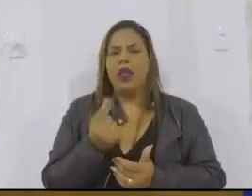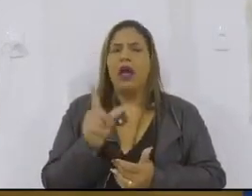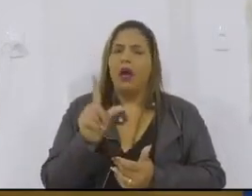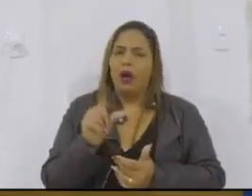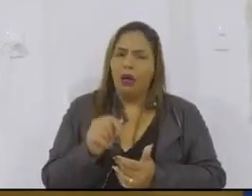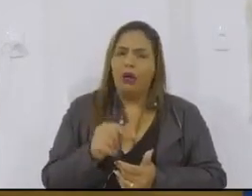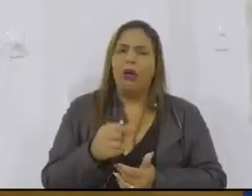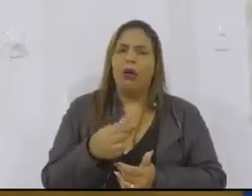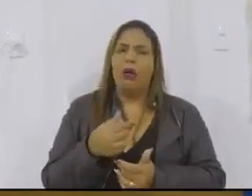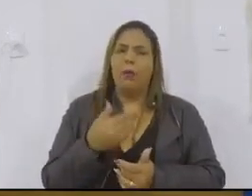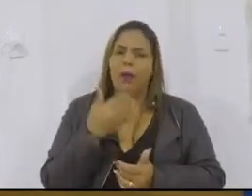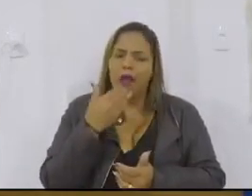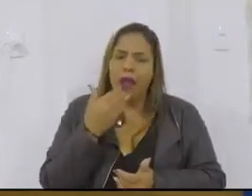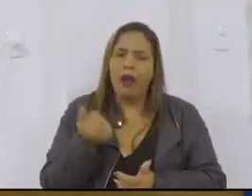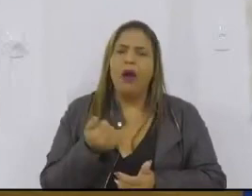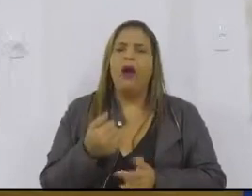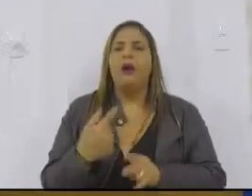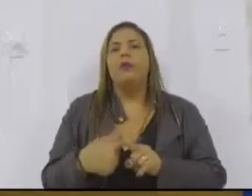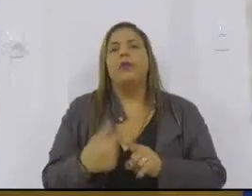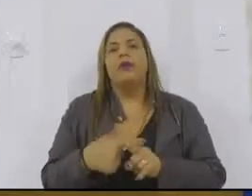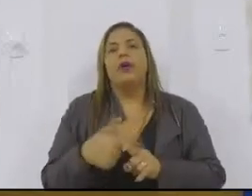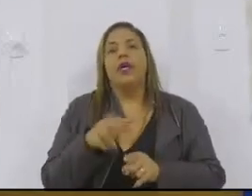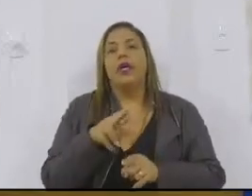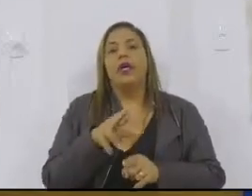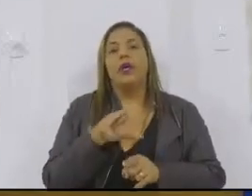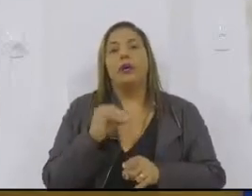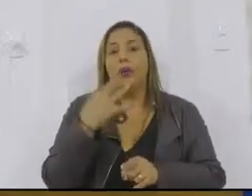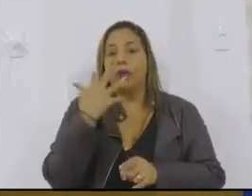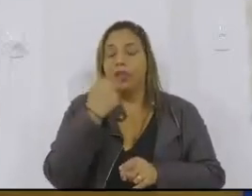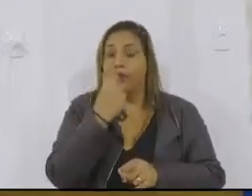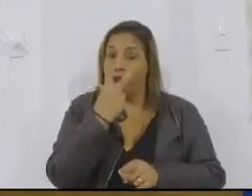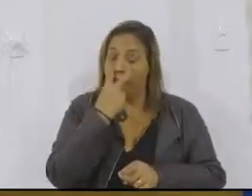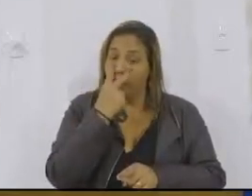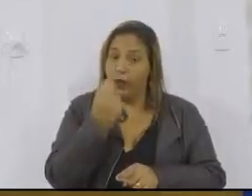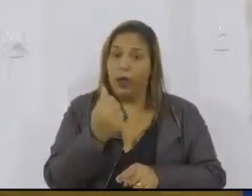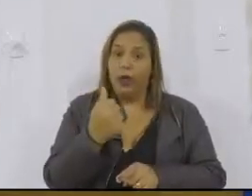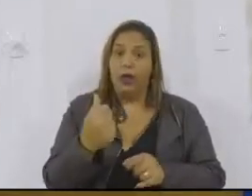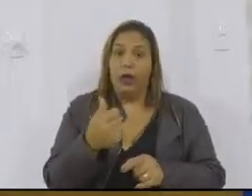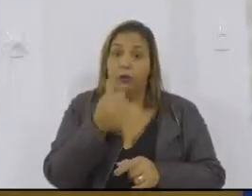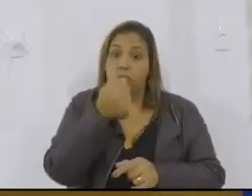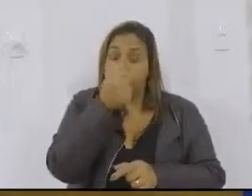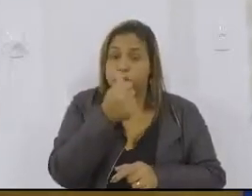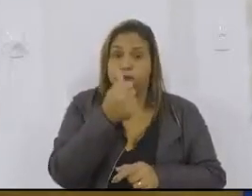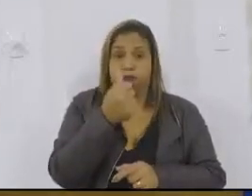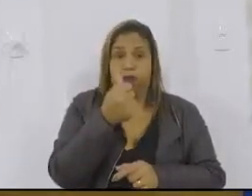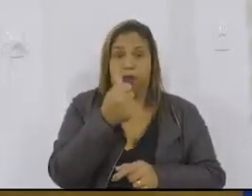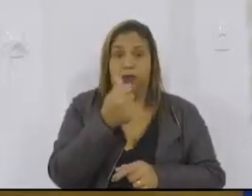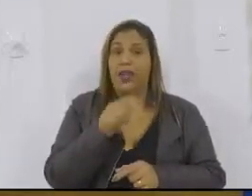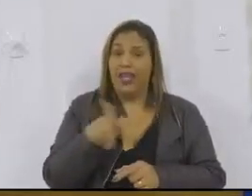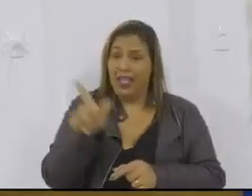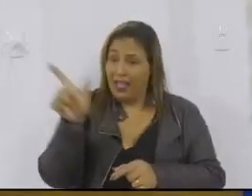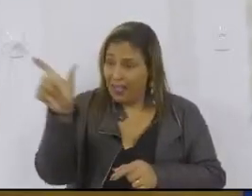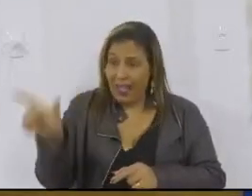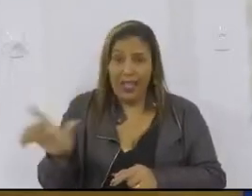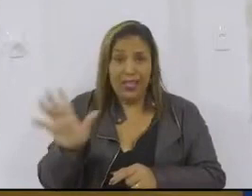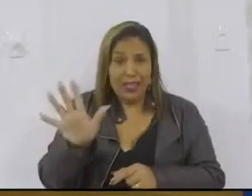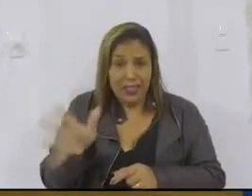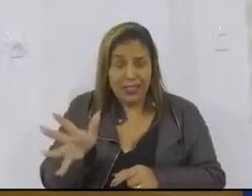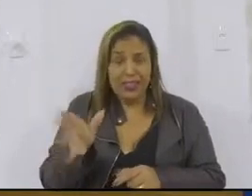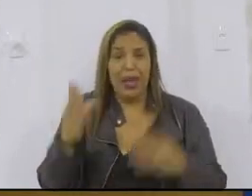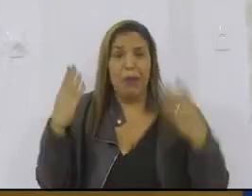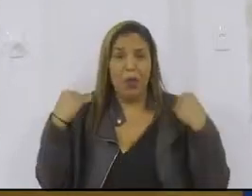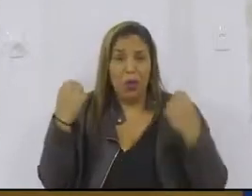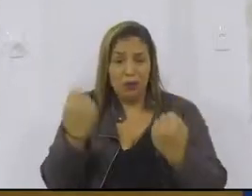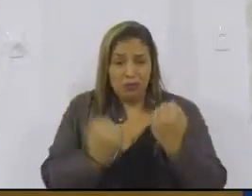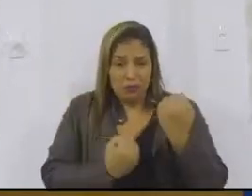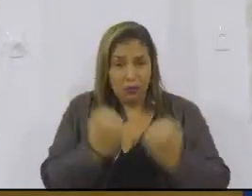As vans de Rio Bonito, quando vêm, elas vêm lotadas. As pessoas têm que andar. Eu já fui motorista de van. Eu sei muito bem o que é isso. Eu